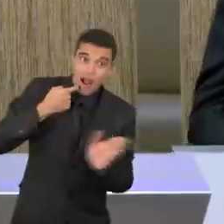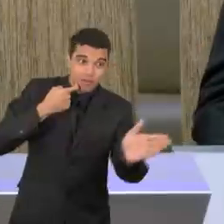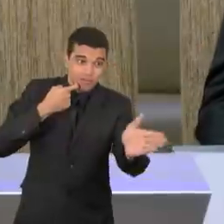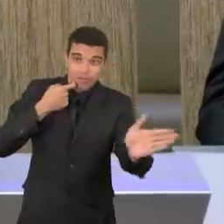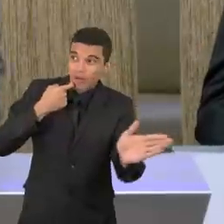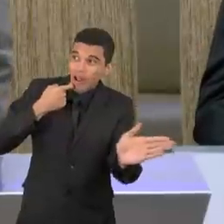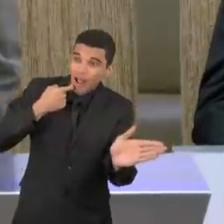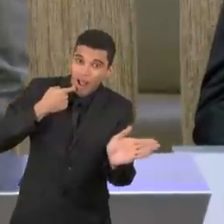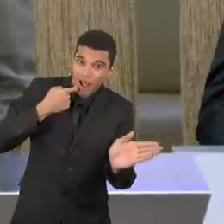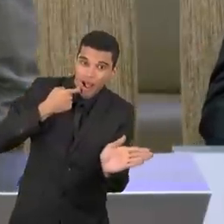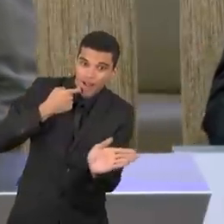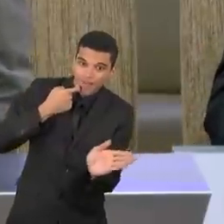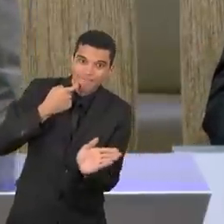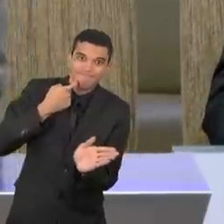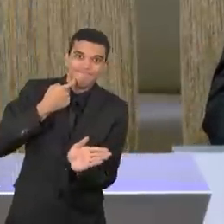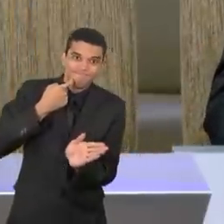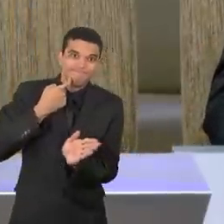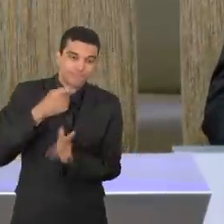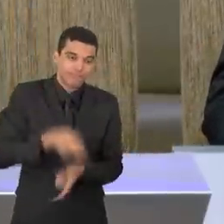do mal.